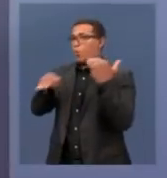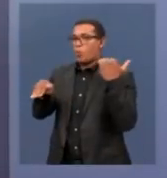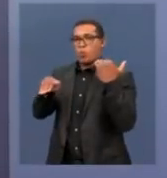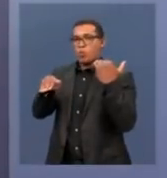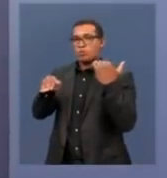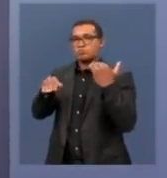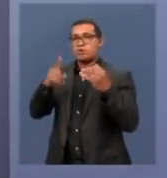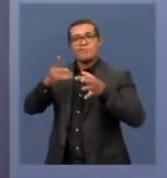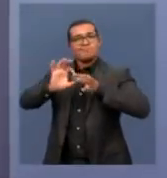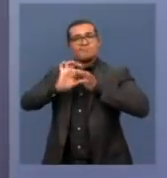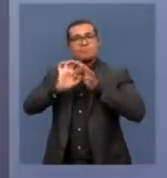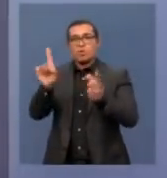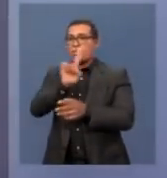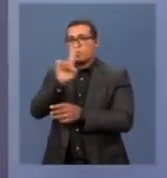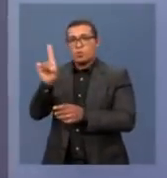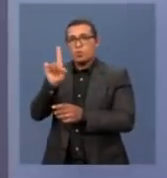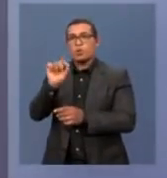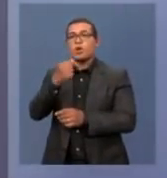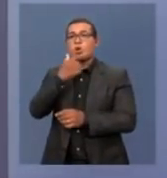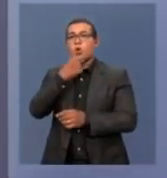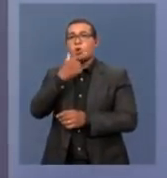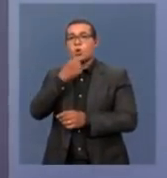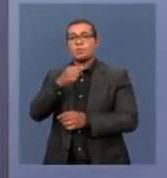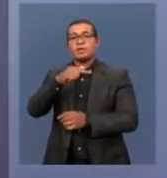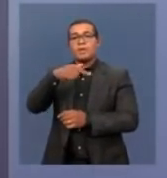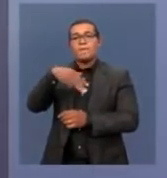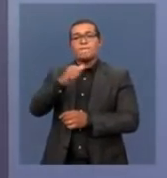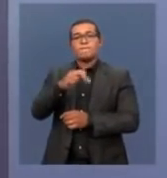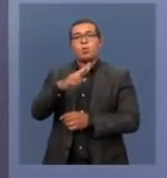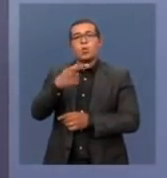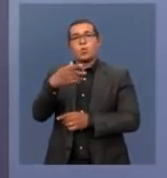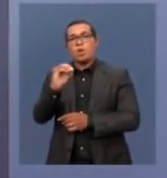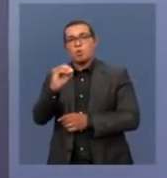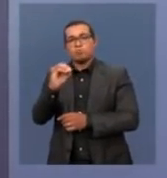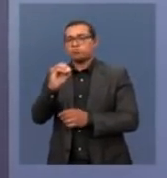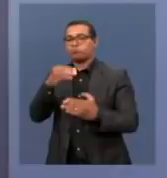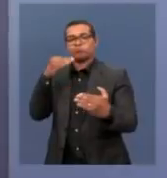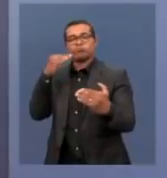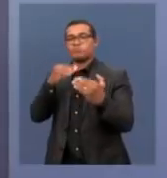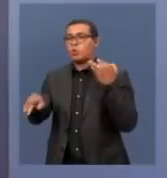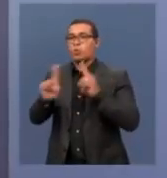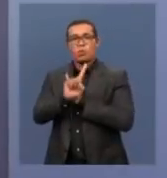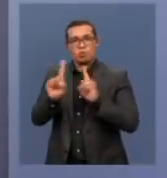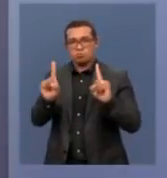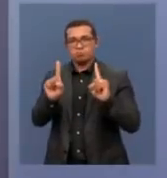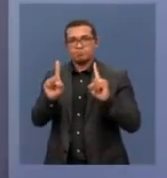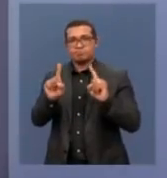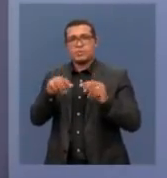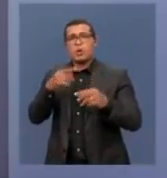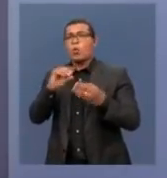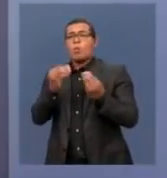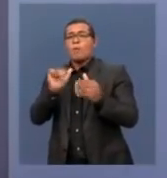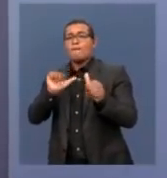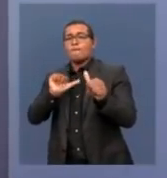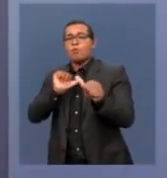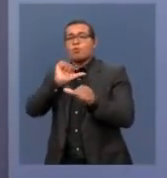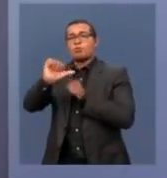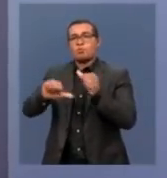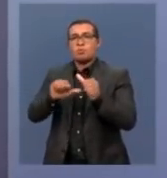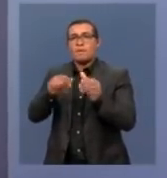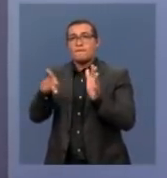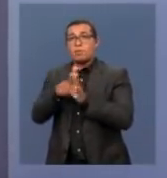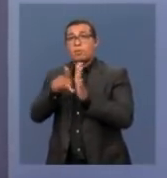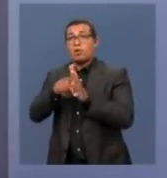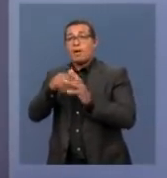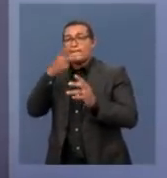ao coronel o general falou aquilo não teve essa qualquer alteração qualquer delegação de poder